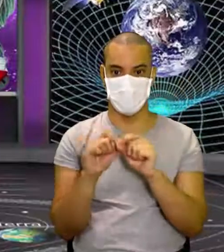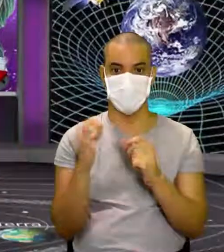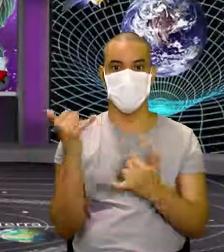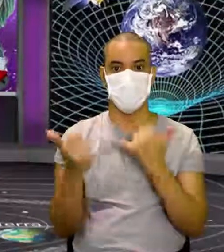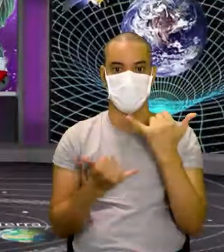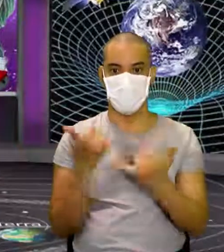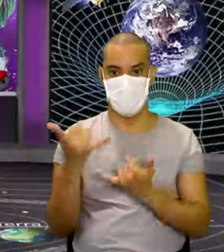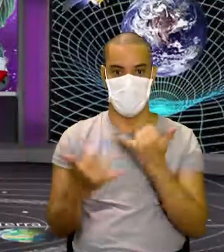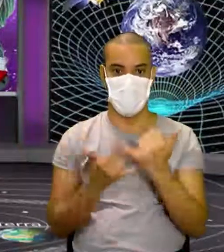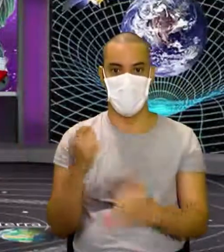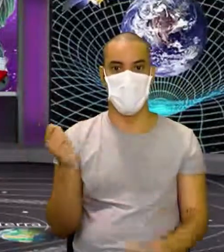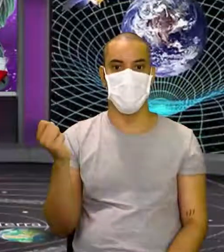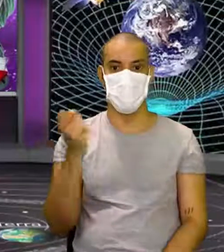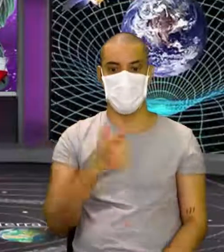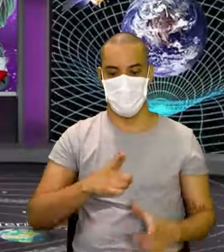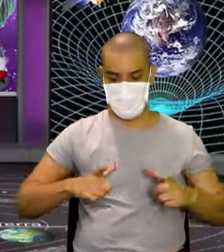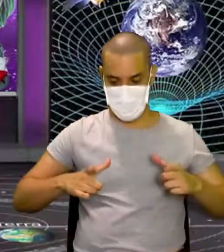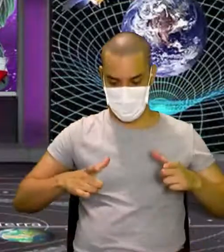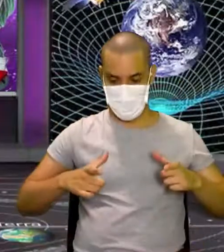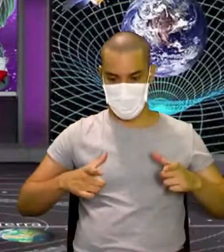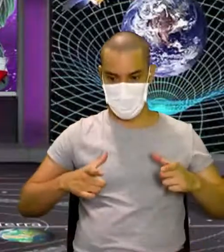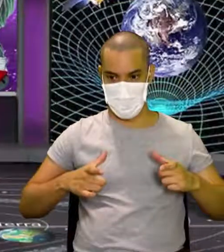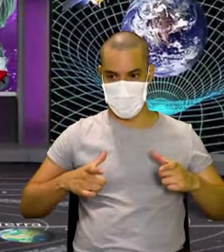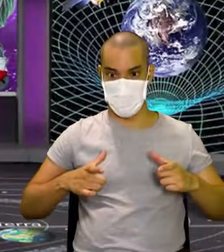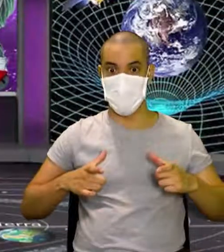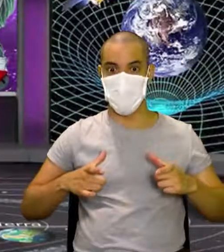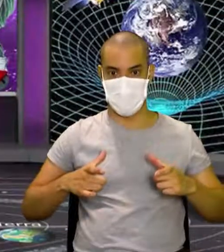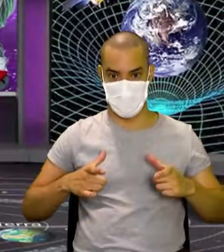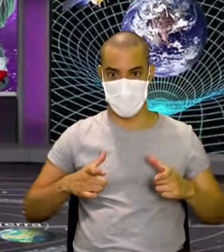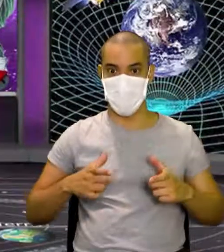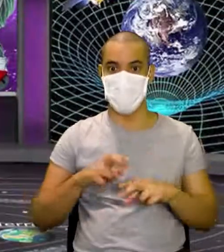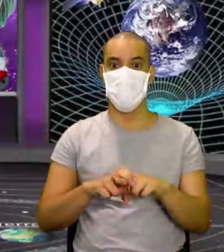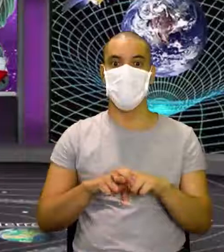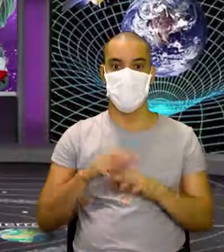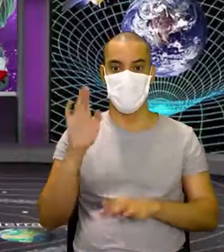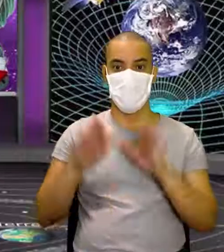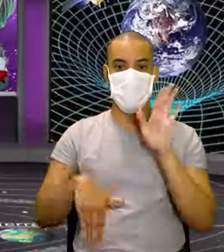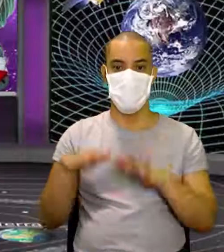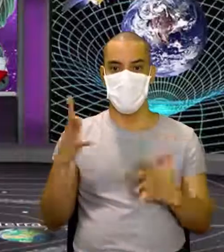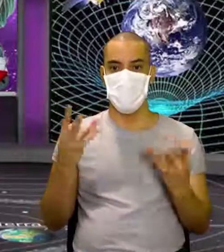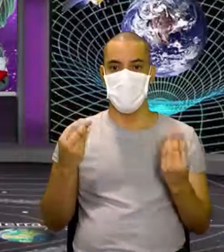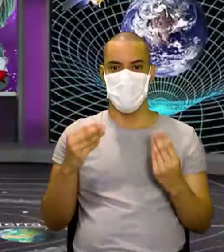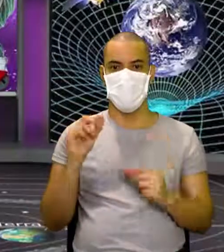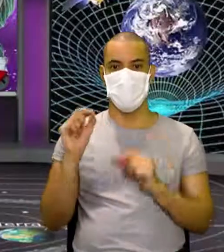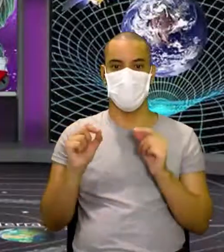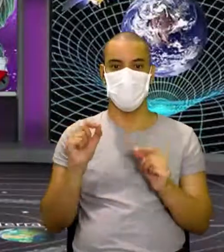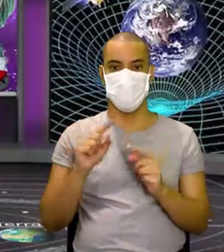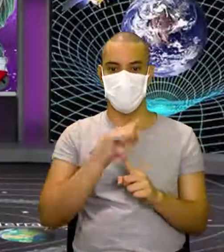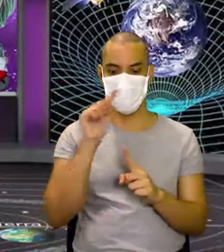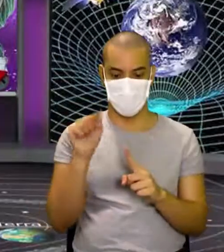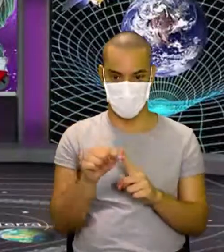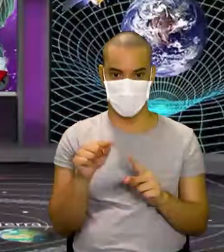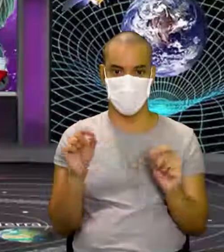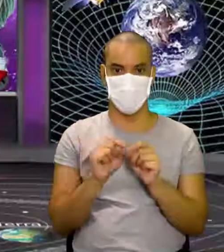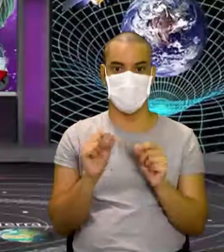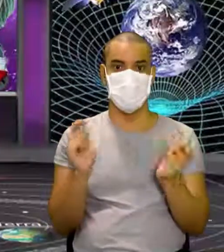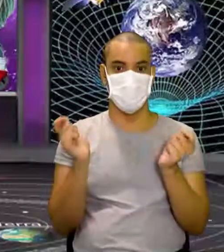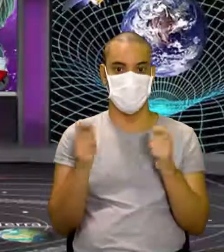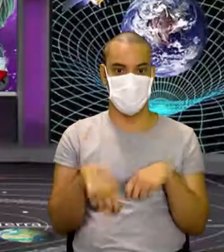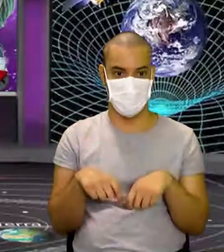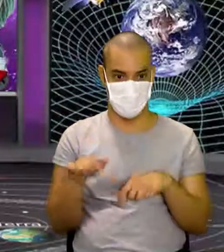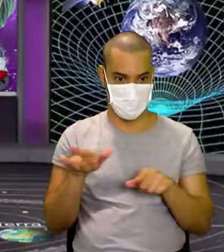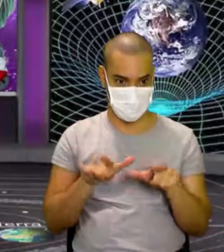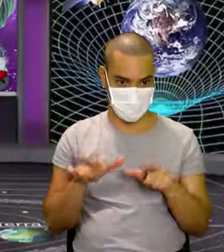você tivesse aqueles ímãs pretos maiores, né? Então, depende muito da aplicação aí para você poder